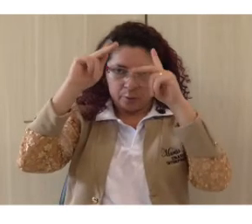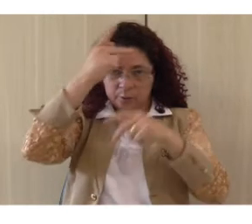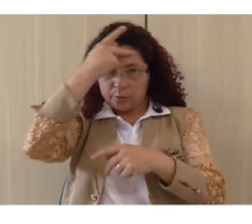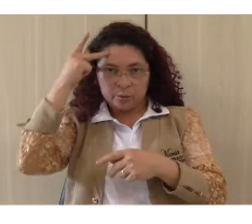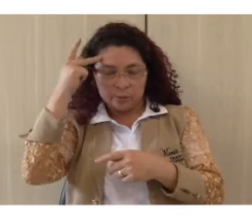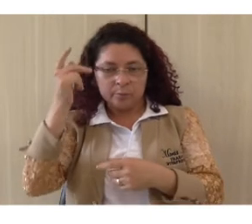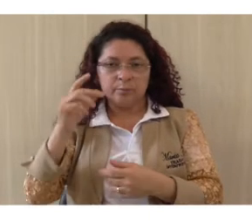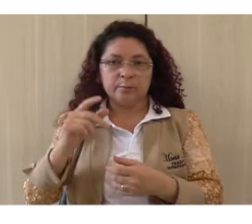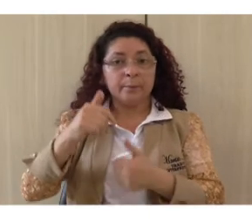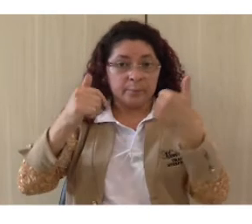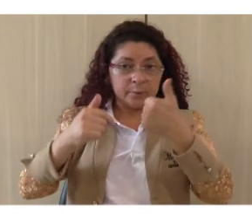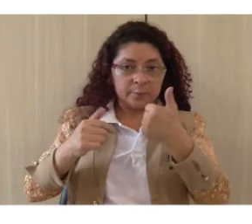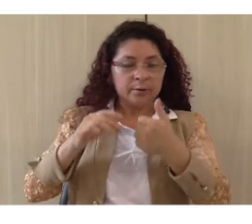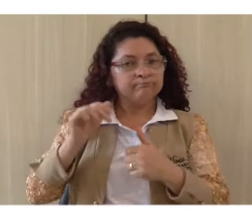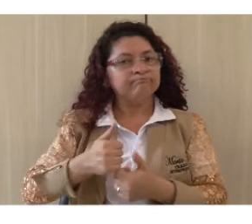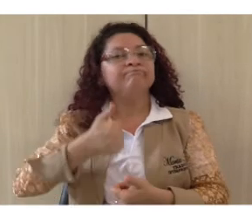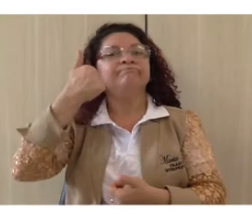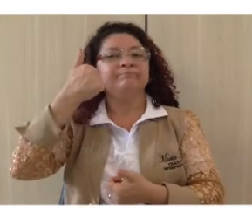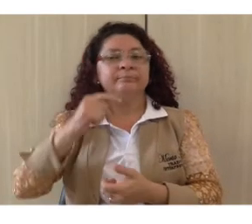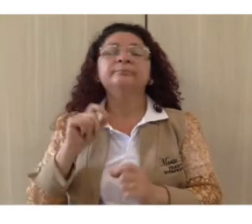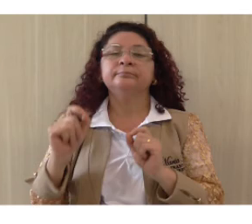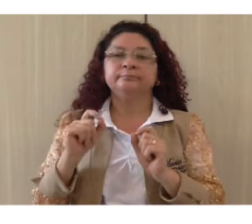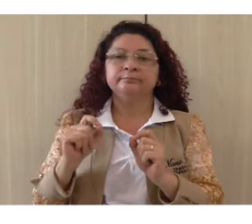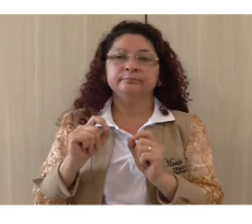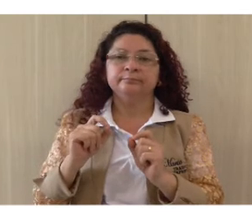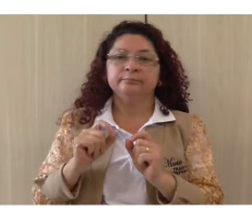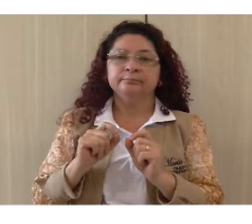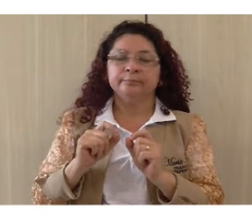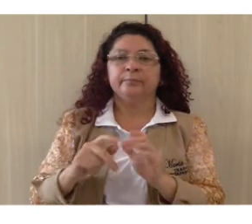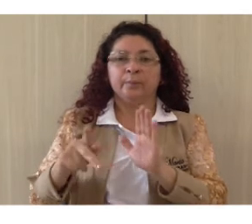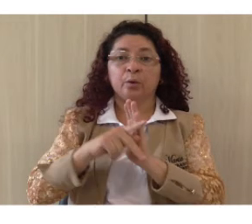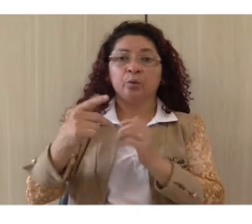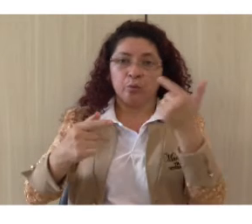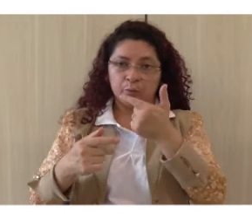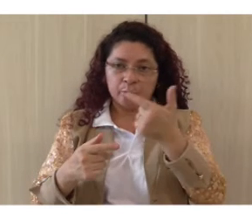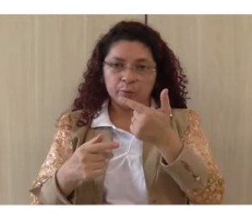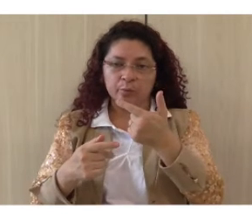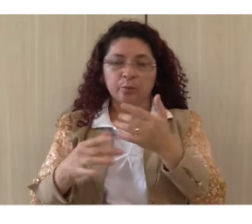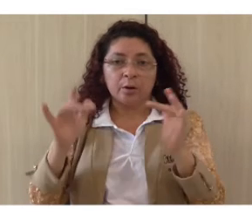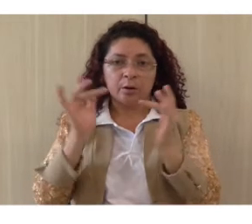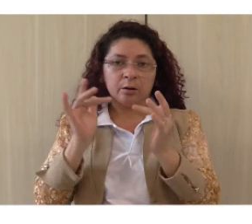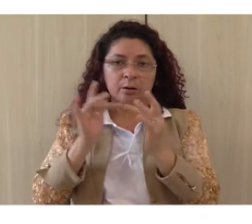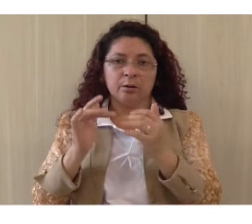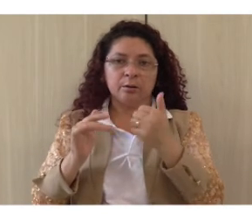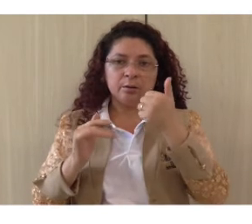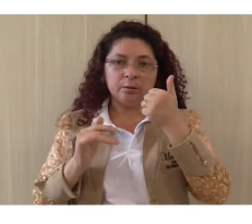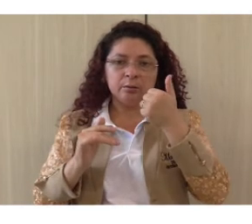candidatos aprovados na primeira fase e classificados para esta etapa de acordo com o